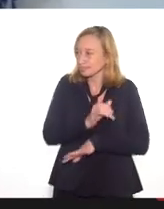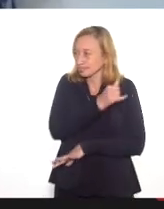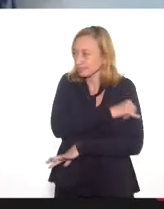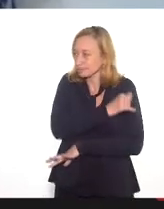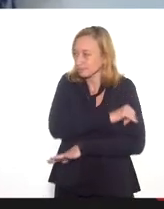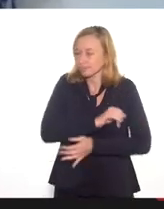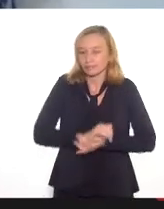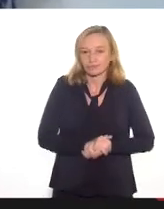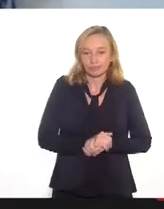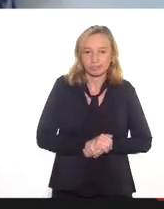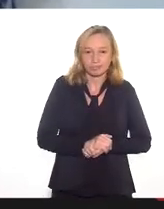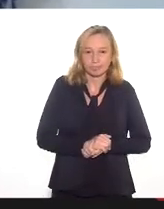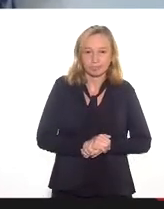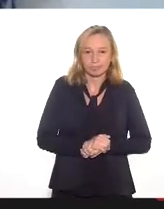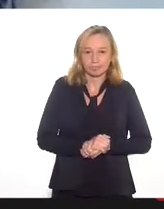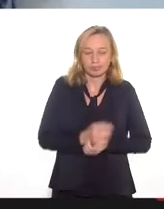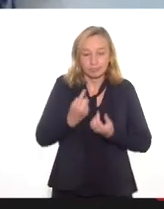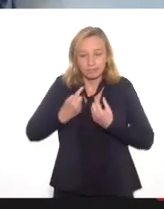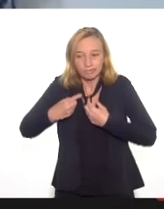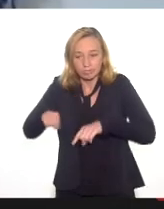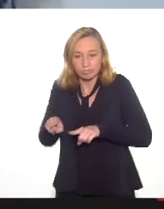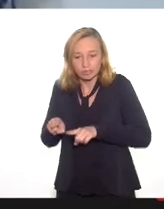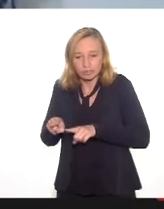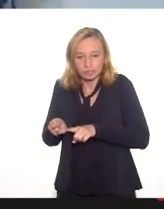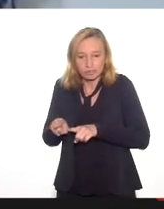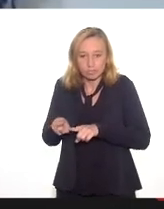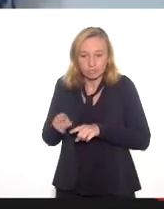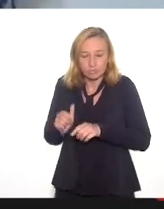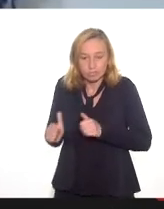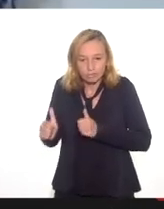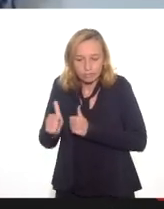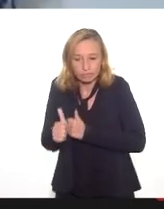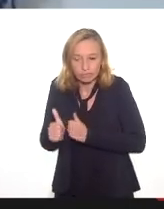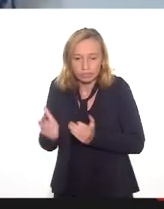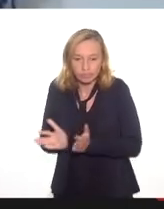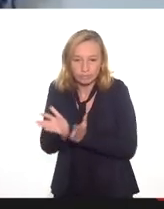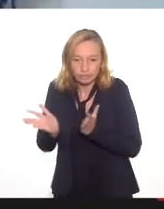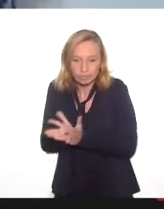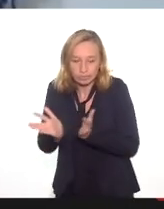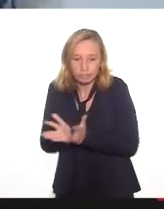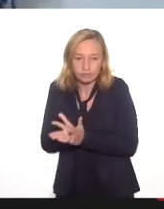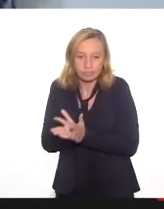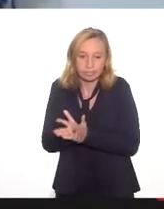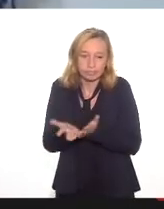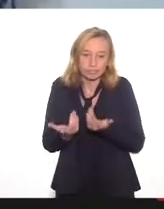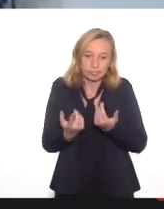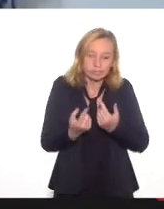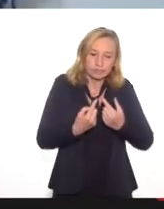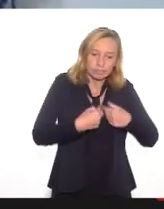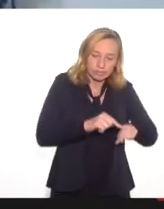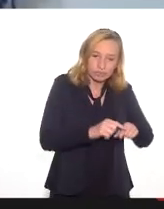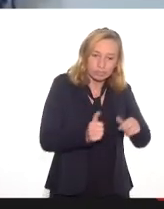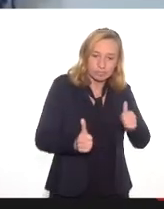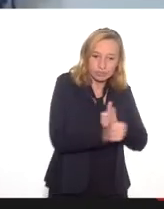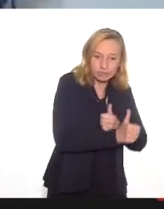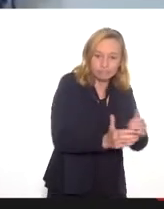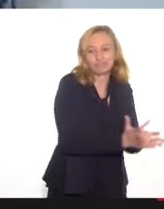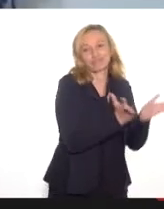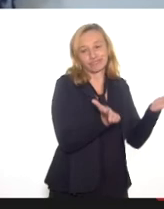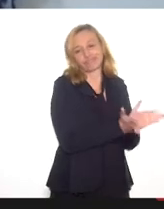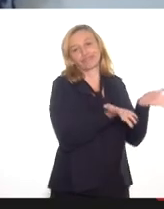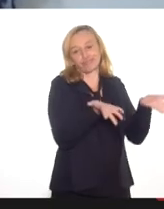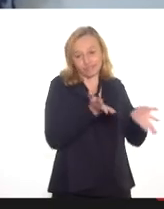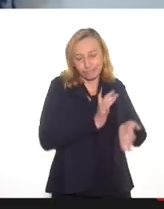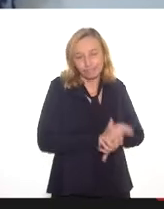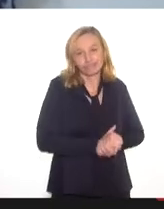Janeiro ao invés de combater e enfrentar a pobreza combate e enfrenta os pobres então